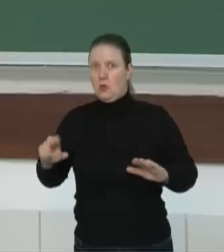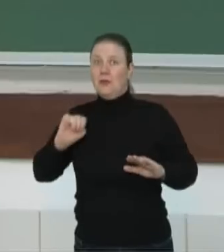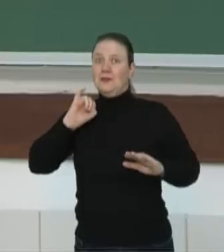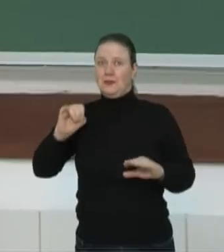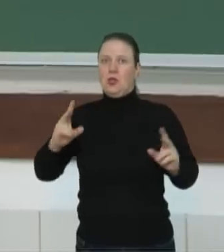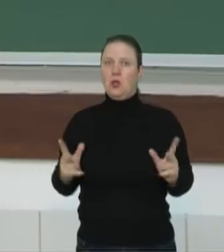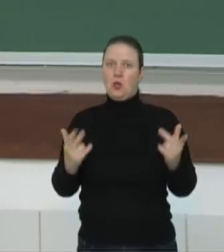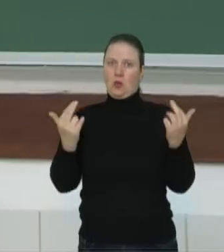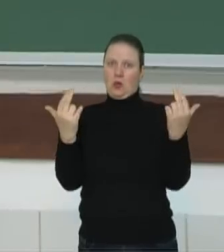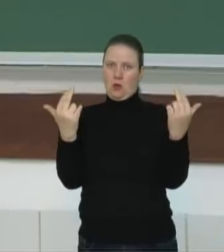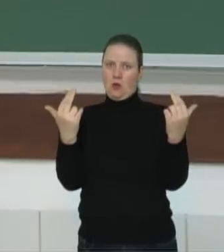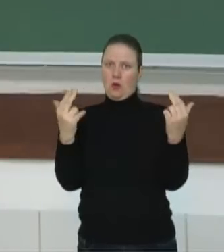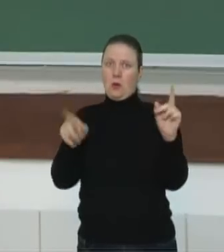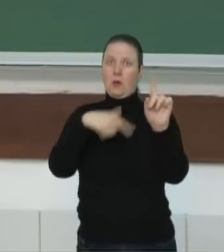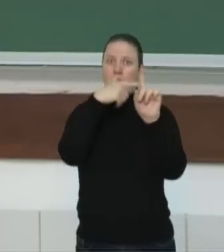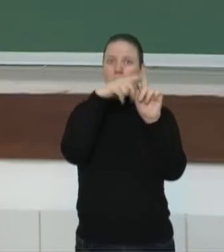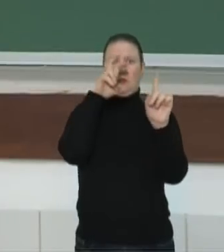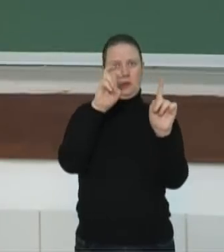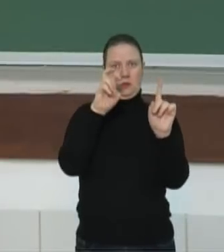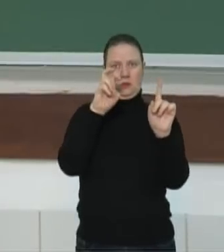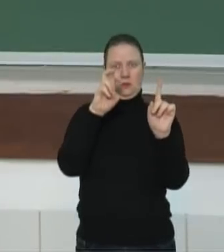empatado, joga mais 5 minutos.